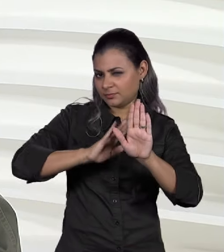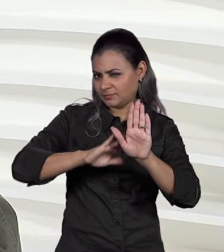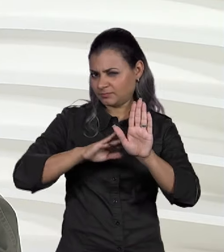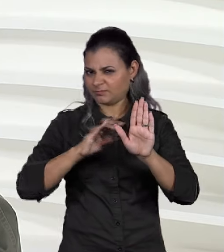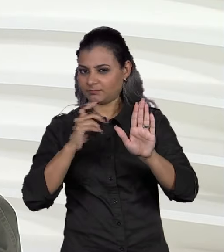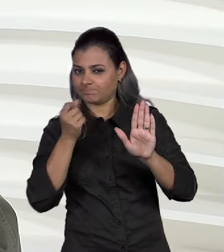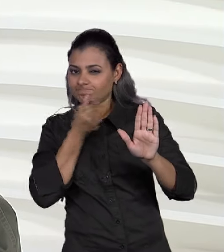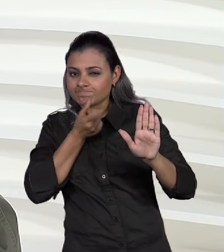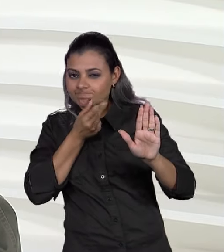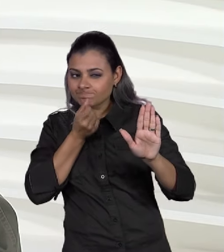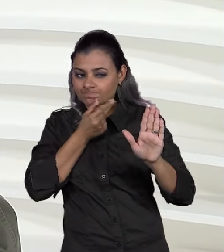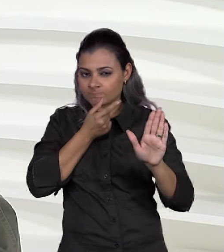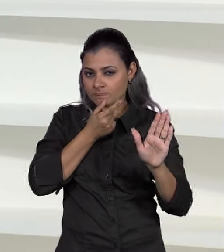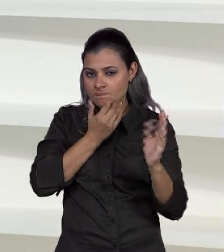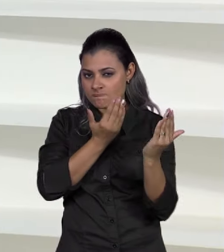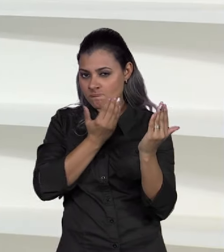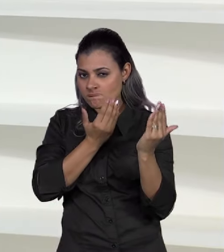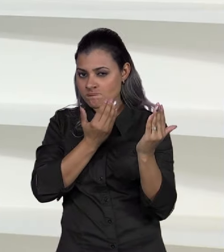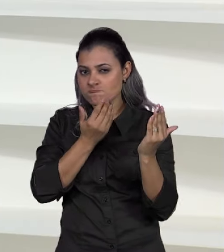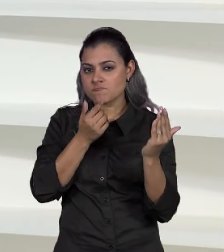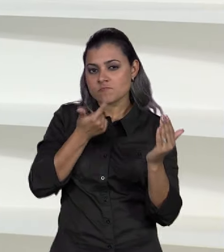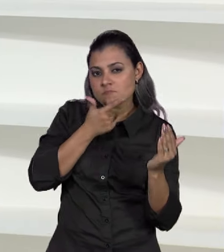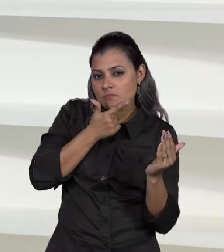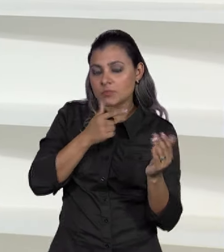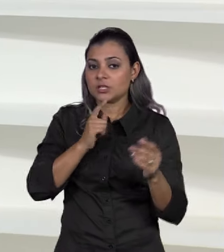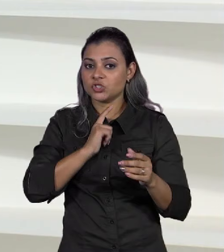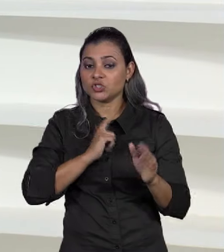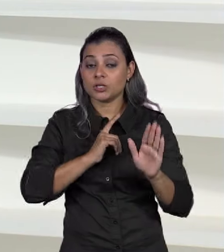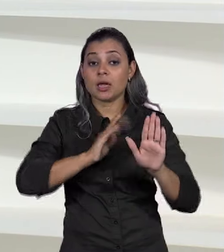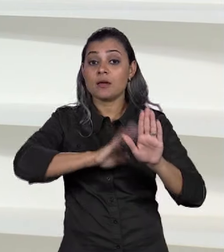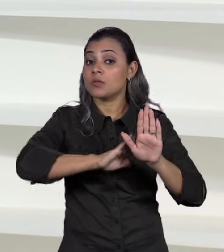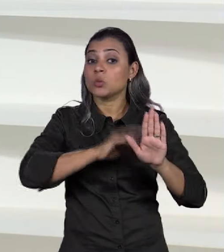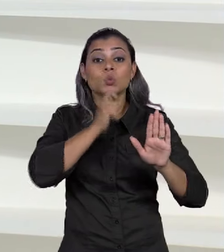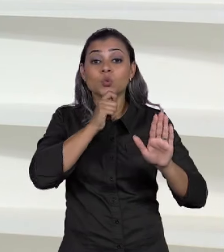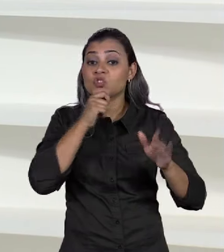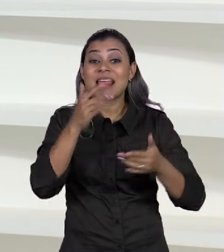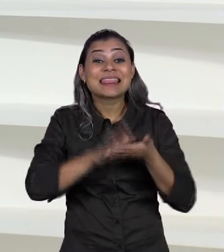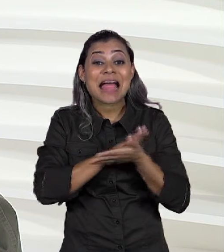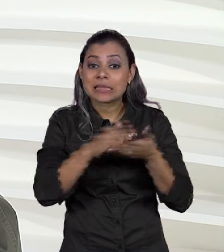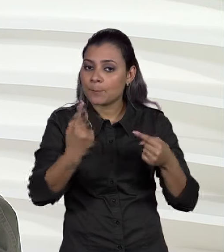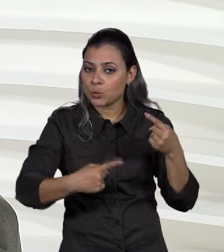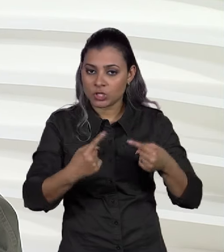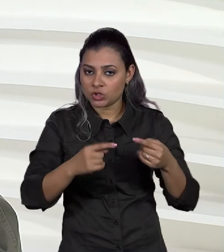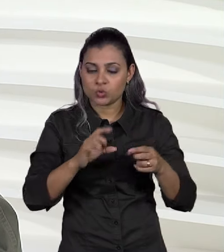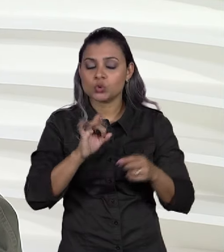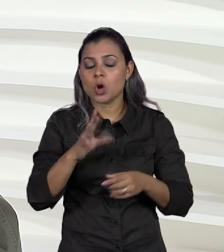muita piada, muita coisa, mas não tinha nenhuma fundamentação política. Aí ele convidou